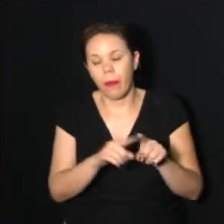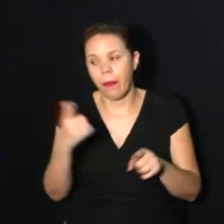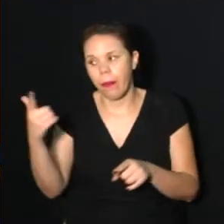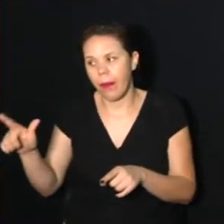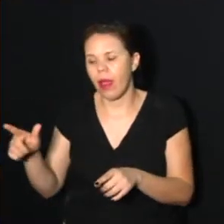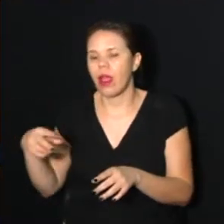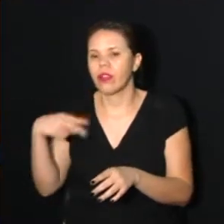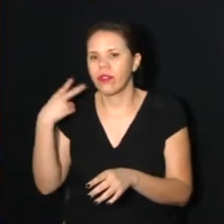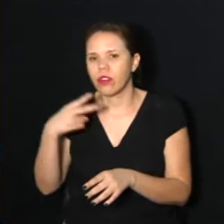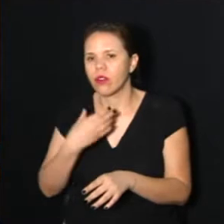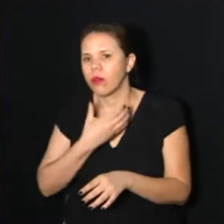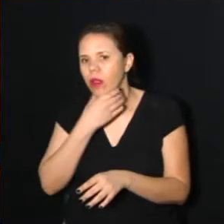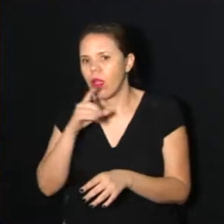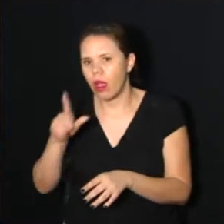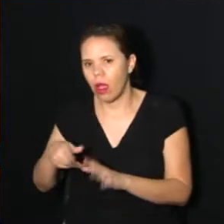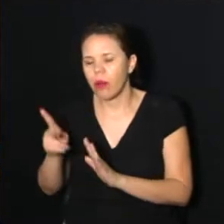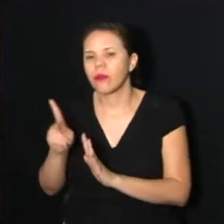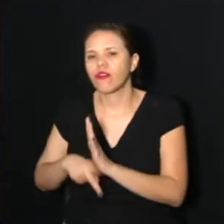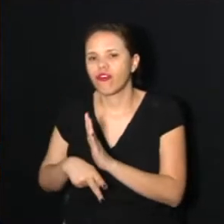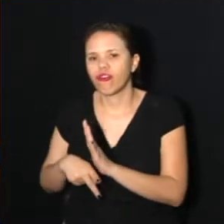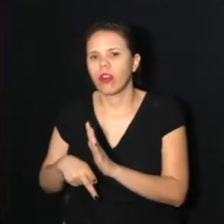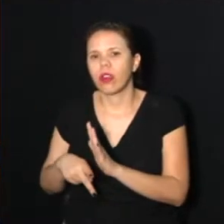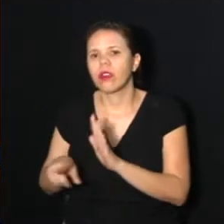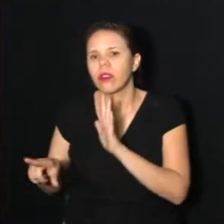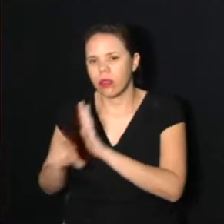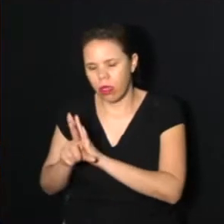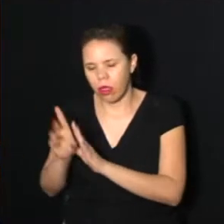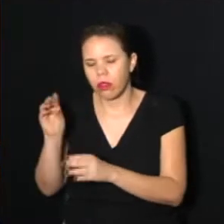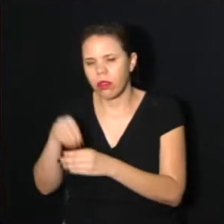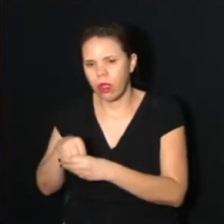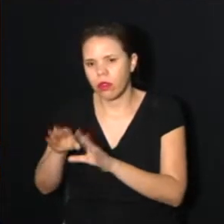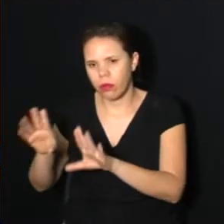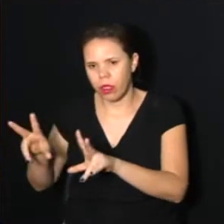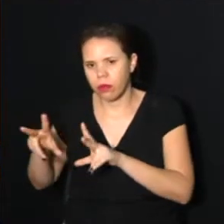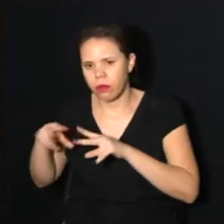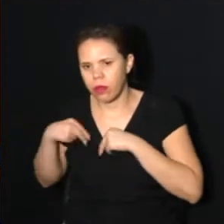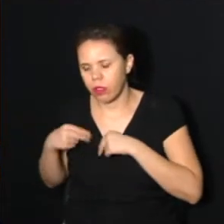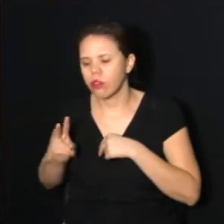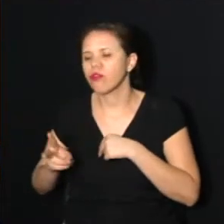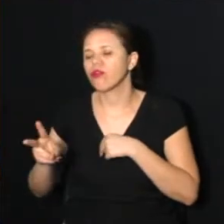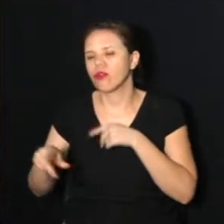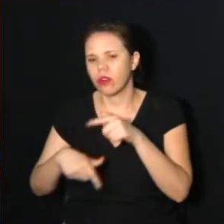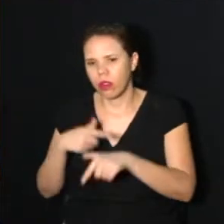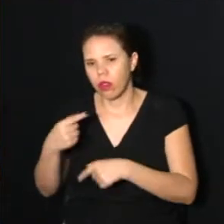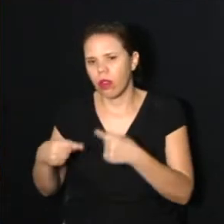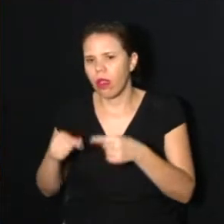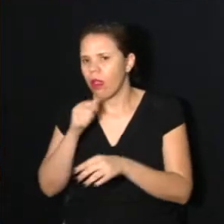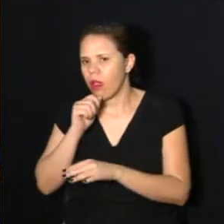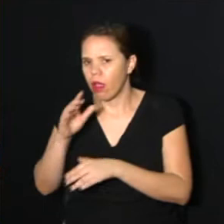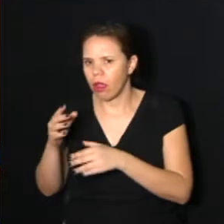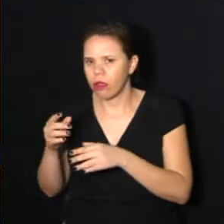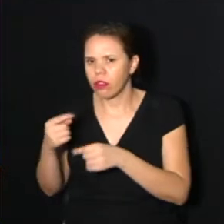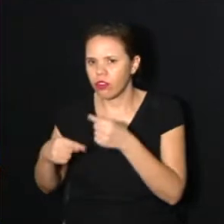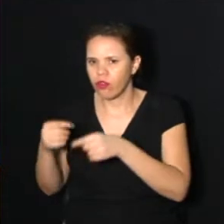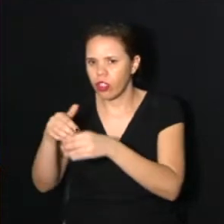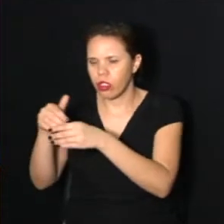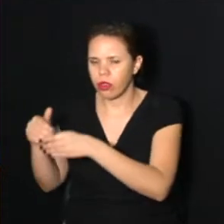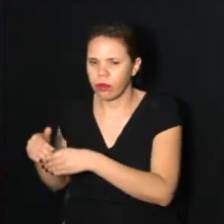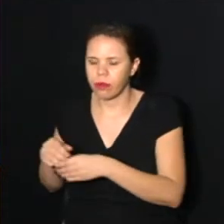que o projeto é plausível, de legalidade e que merece dar continuidade. Esse projeto entra em discussão e